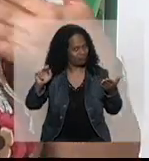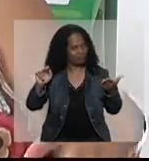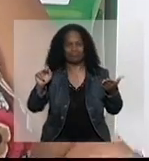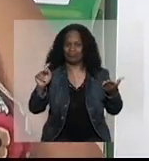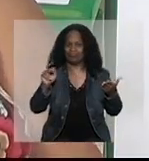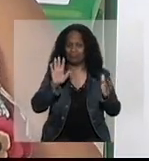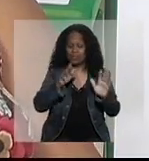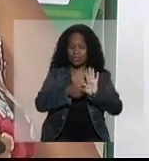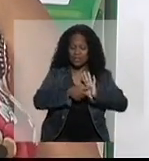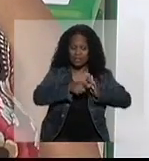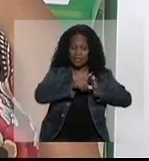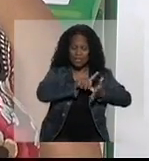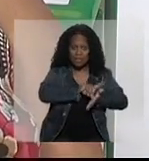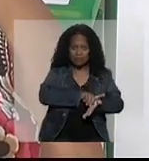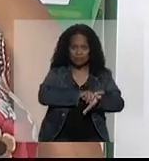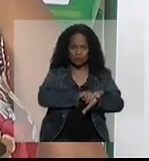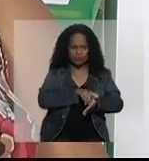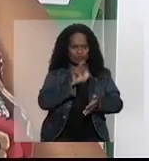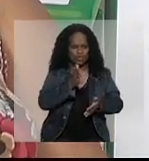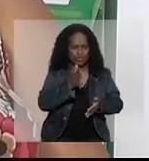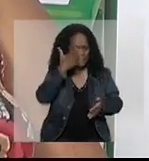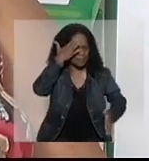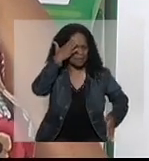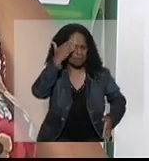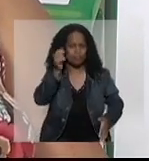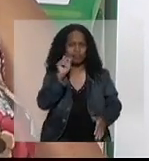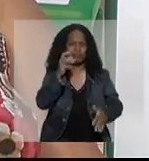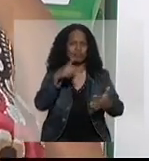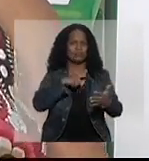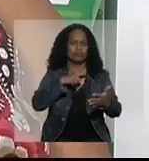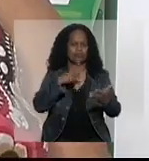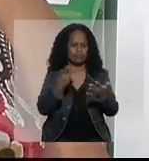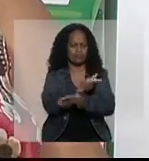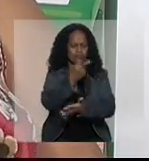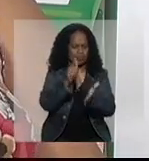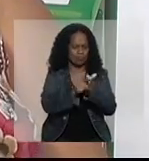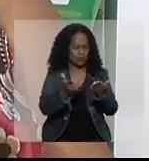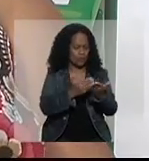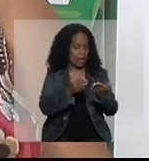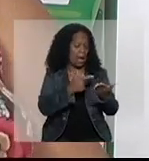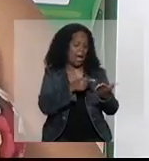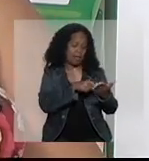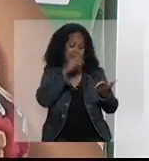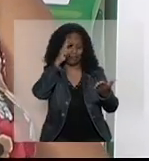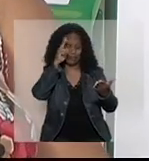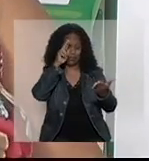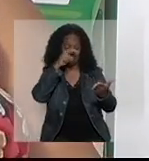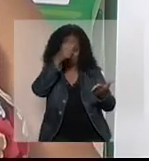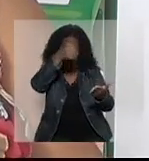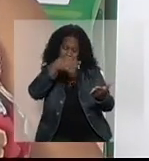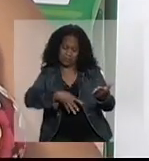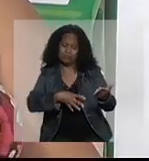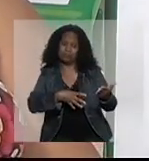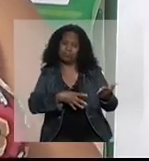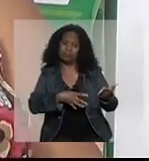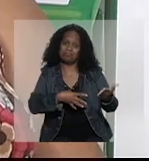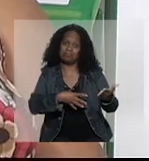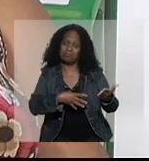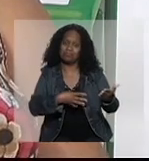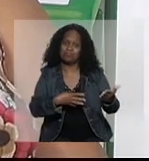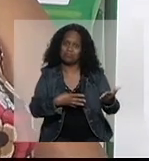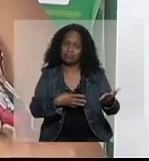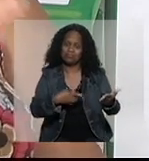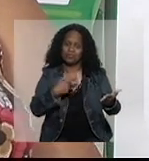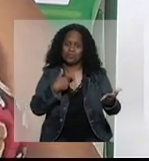antes de tudo, já vir com alguma moral, vamos dizer assim. Eu vou ler essa história, porque essa história fala